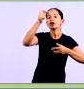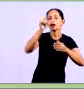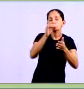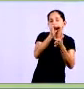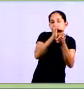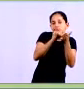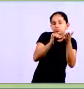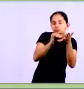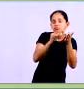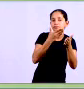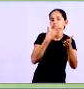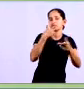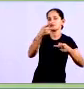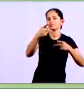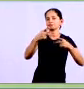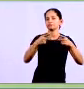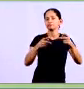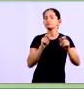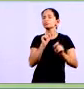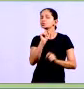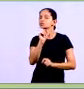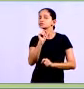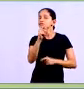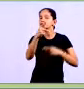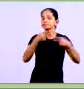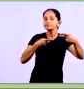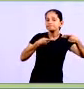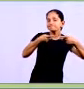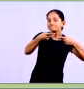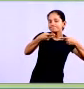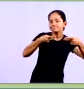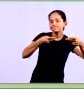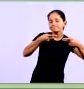fazer e aí,